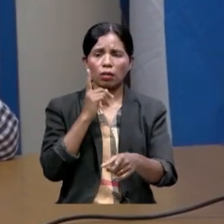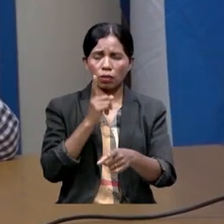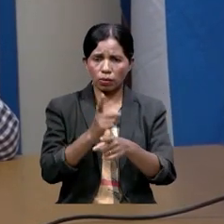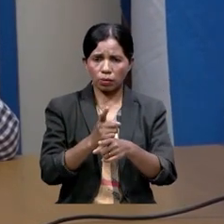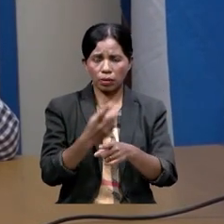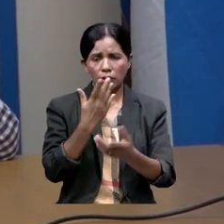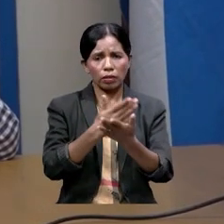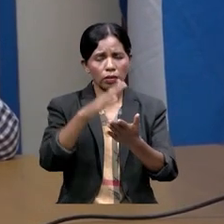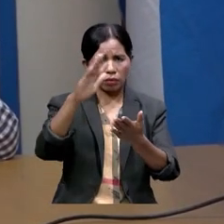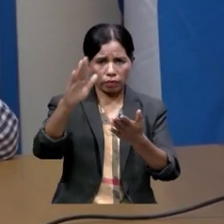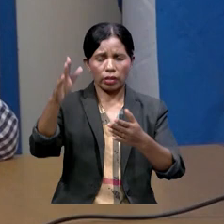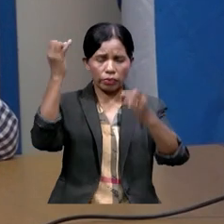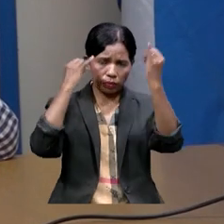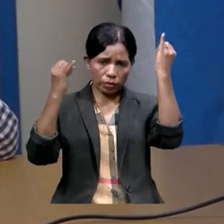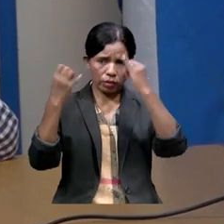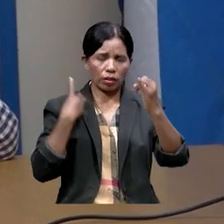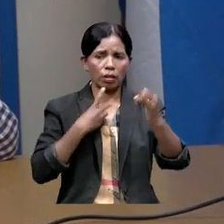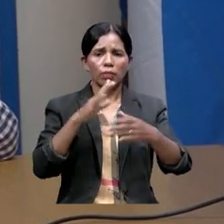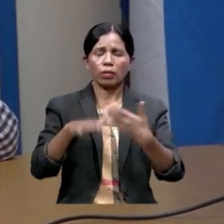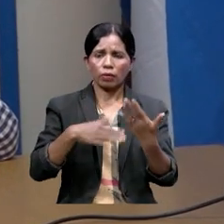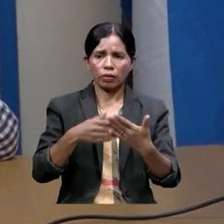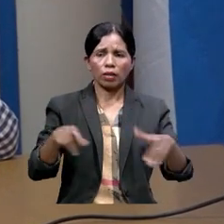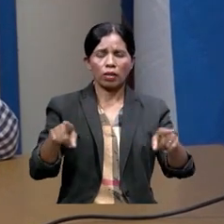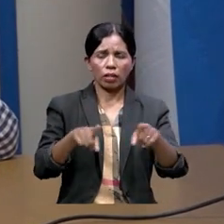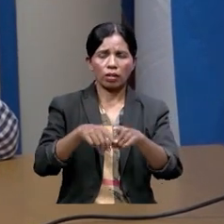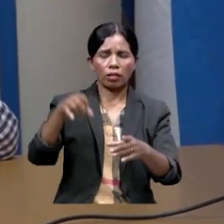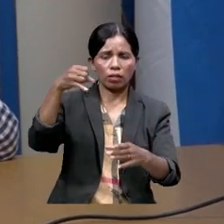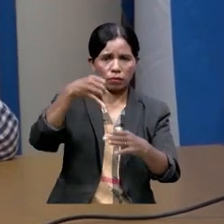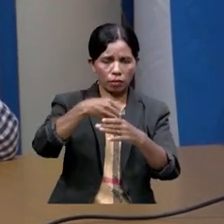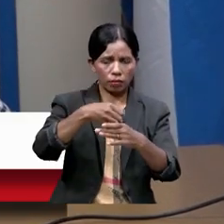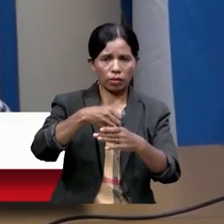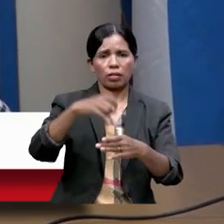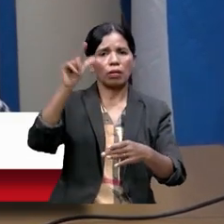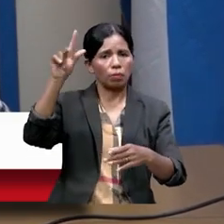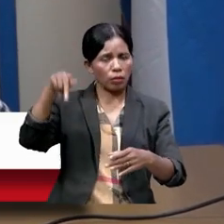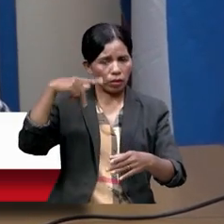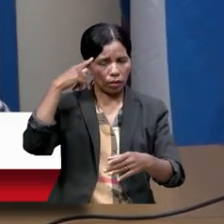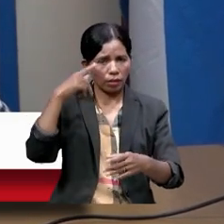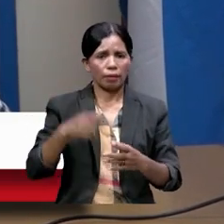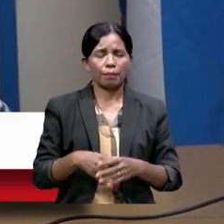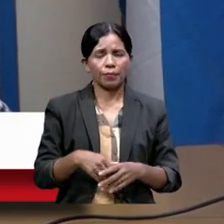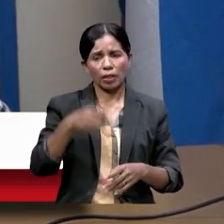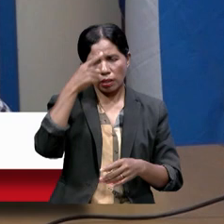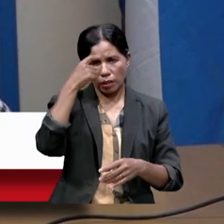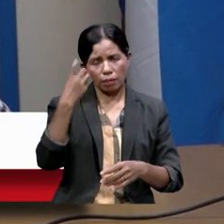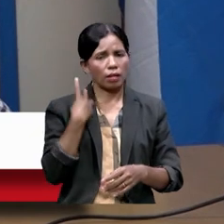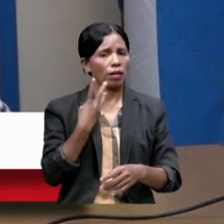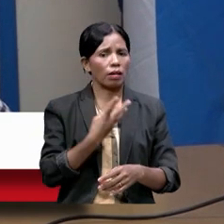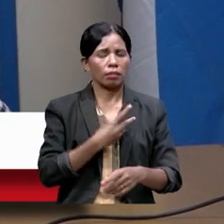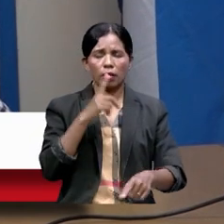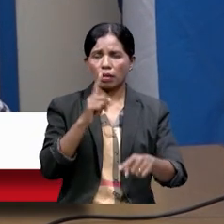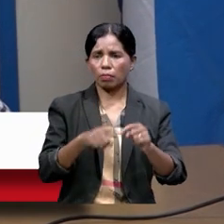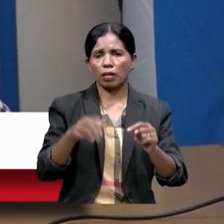consensualiza a mi hutu na ve ma kanesa involve ani ha politika minya. Tamba ami la bele ha noin